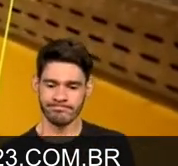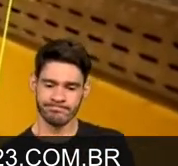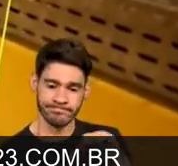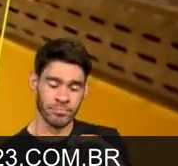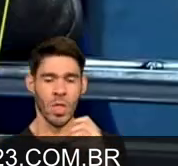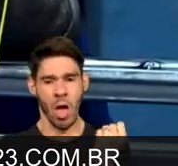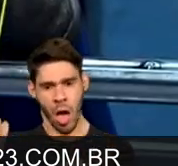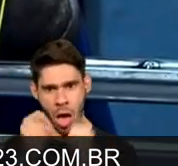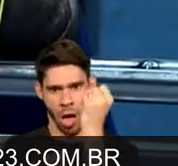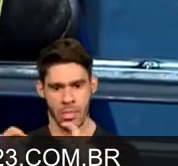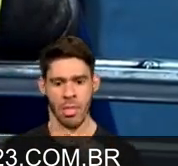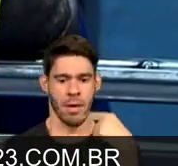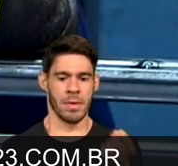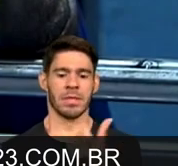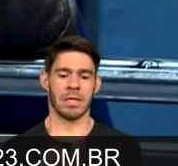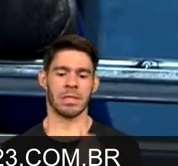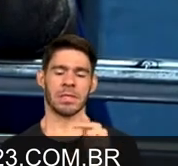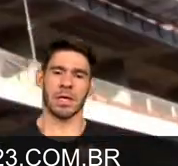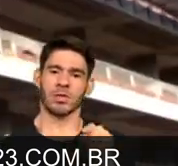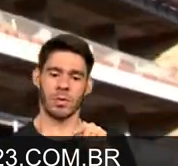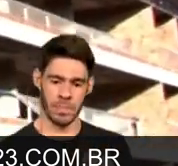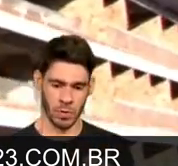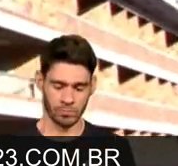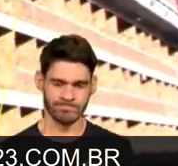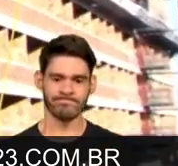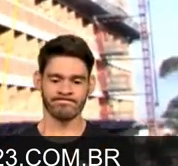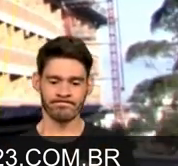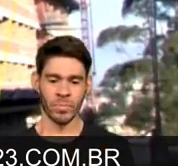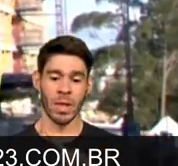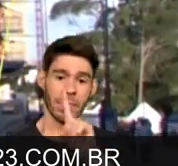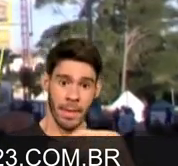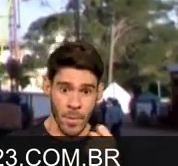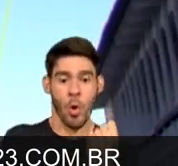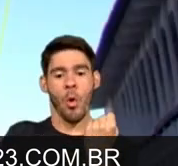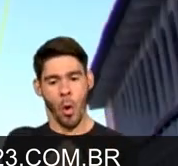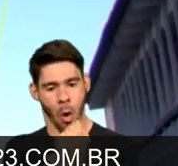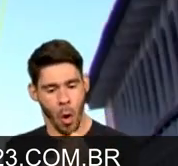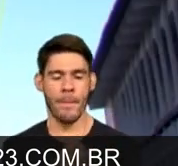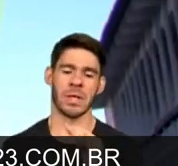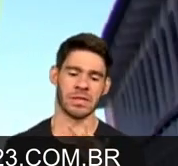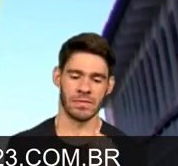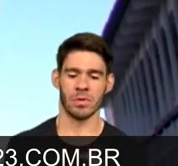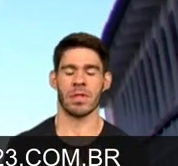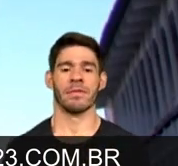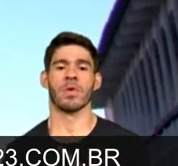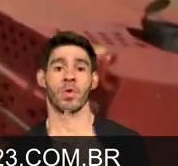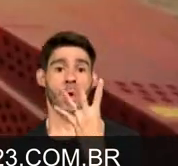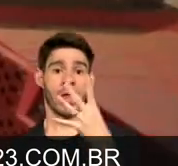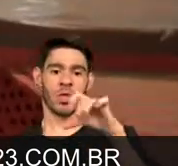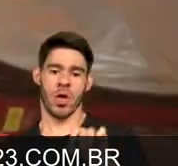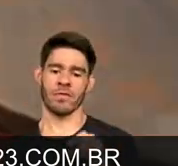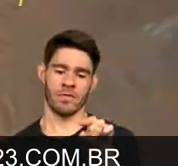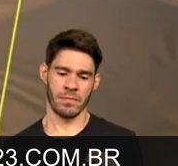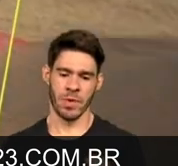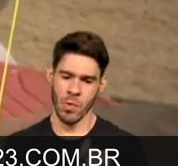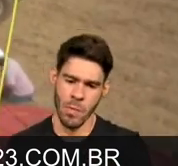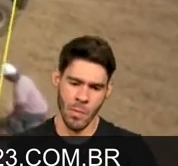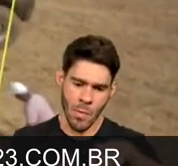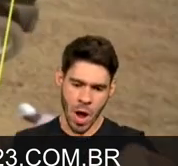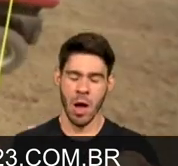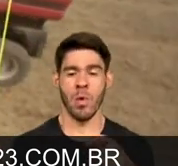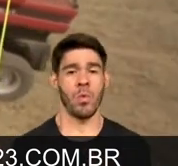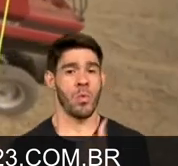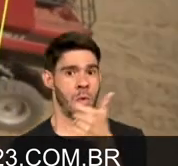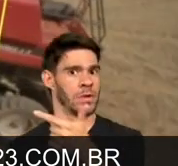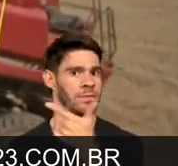a indústria, com 67 mil postos. Na sequência, vem a construção civil, com 49 mil postos, e a agropecuária, com